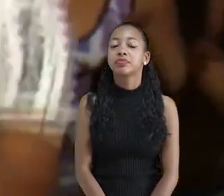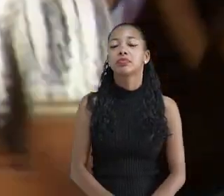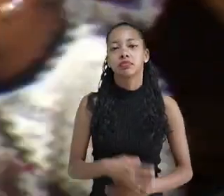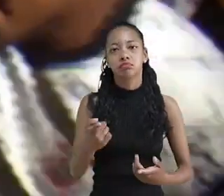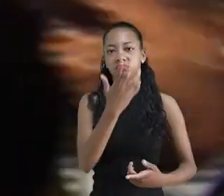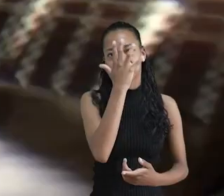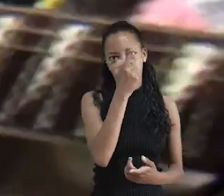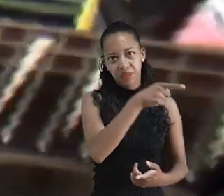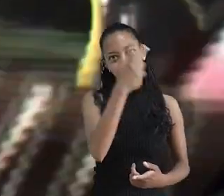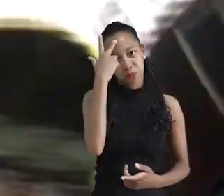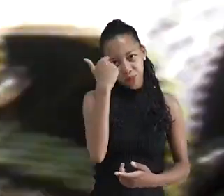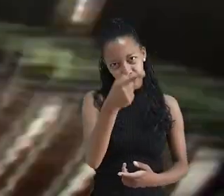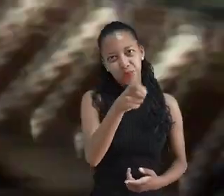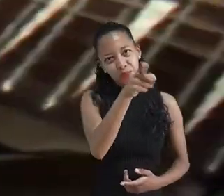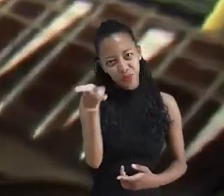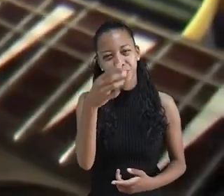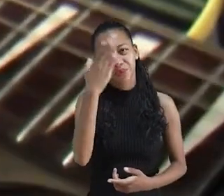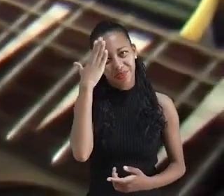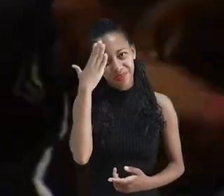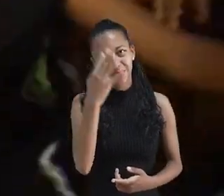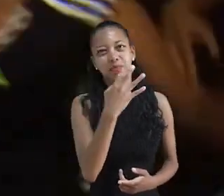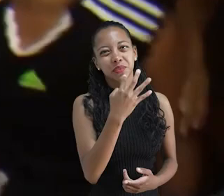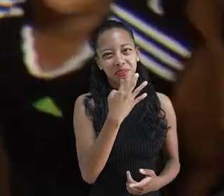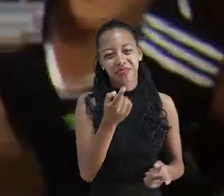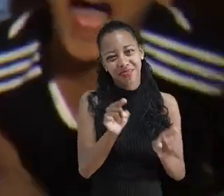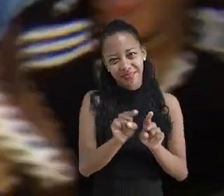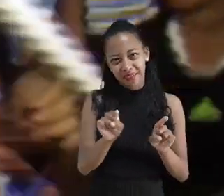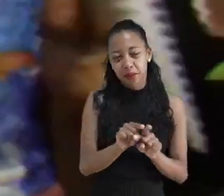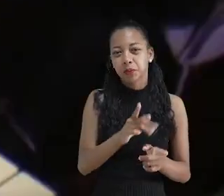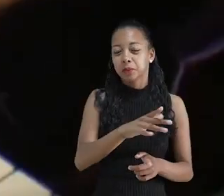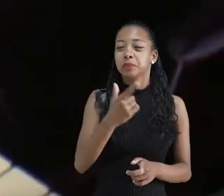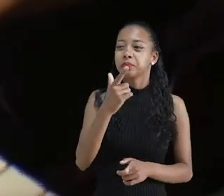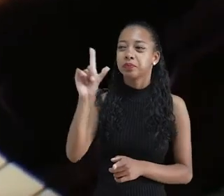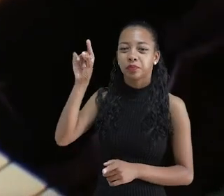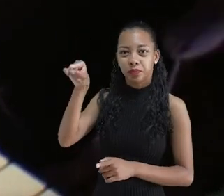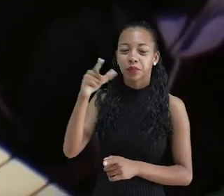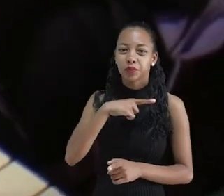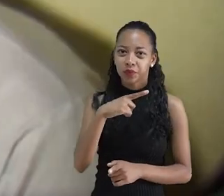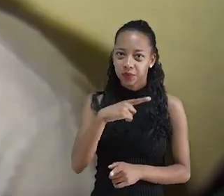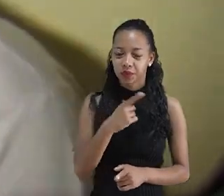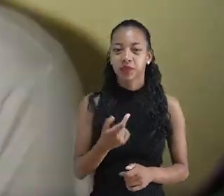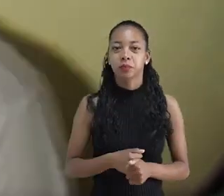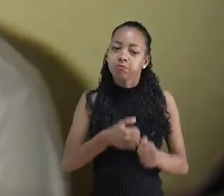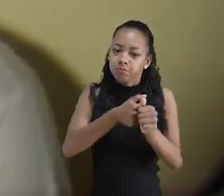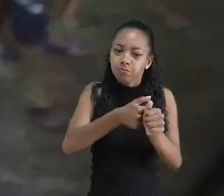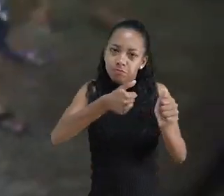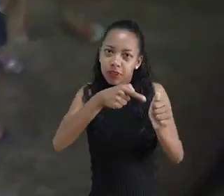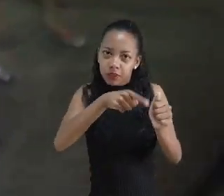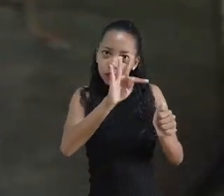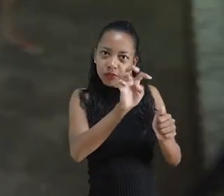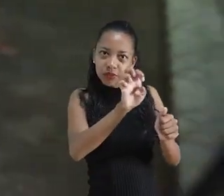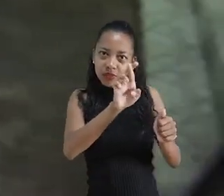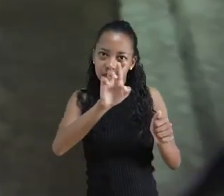além do carnaval de blocos e escolas de samba existe uma nova modalidade que são os retiros não muito longe das Rosas da Terra Firme